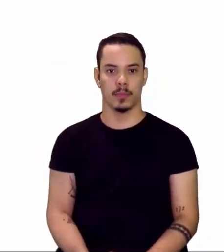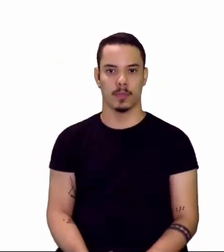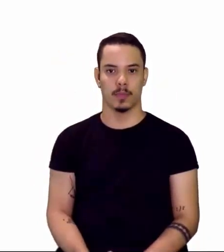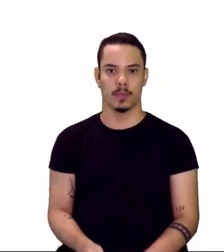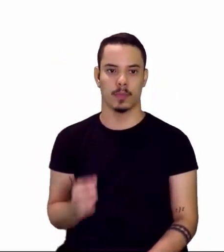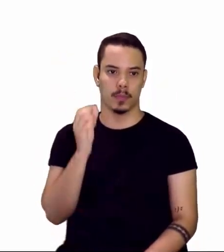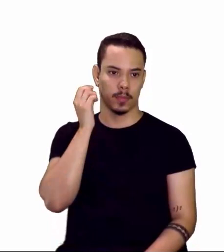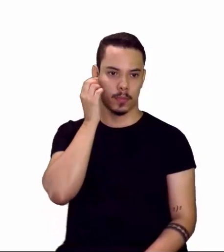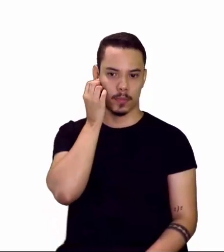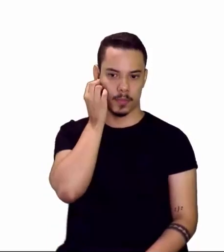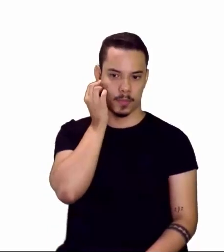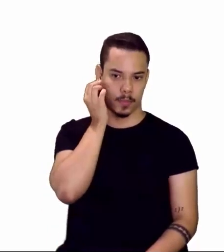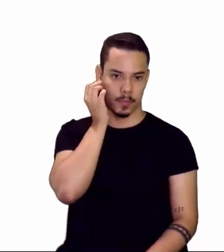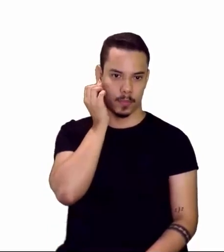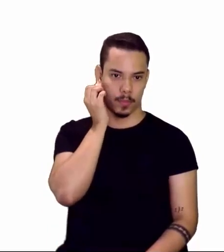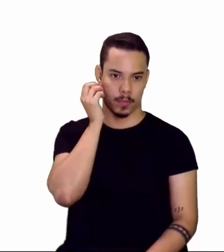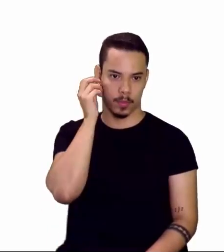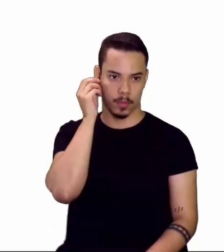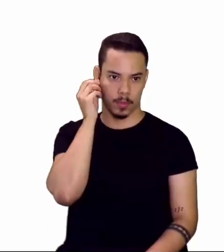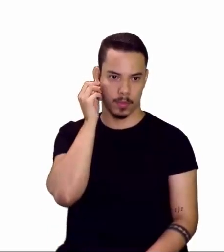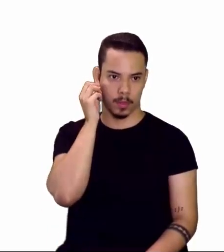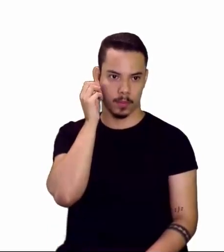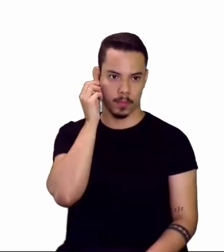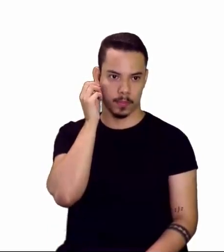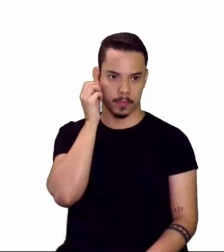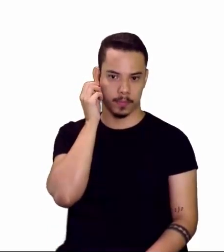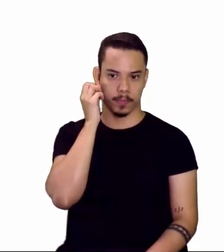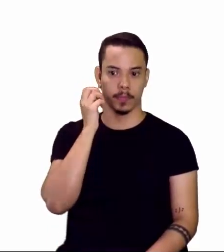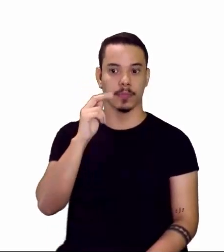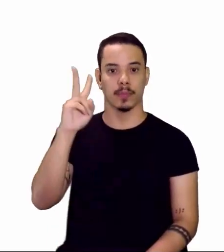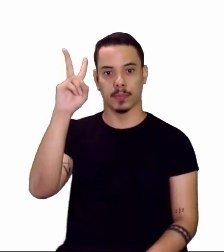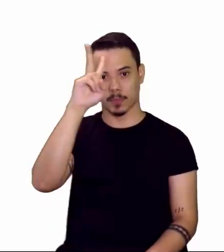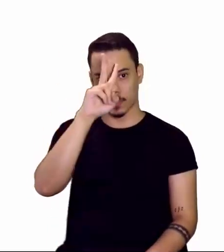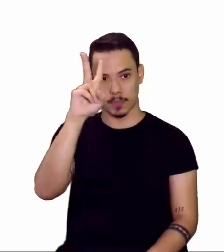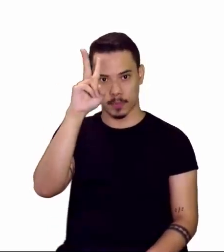molecular, tá certo? Lembrando que